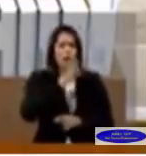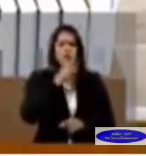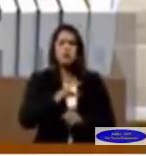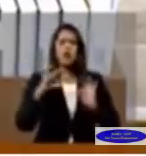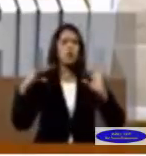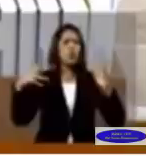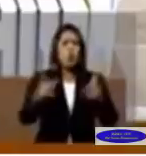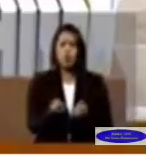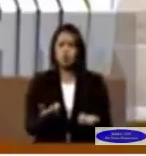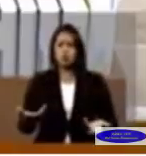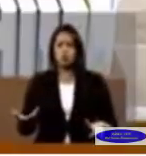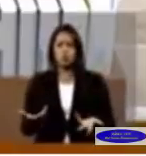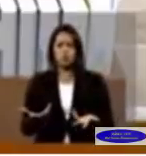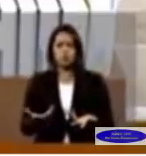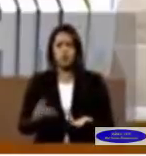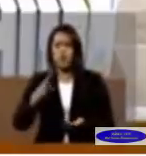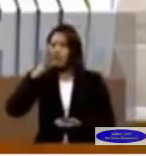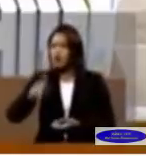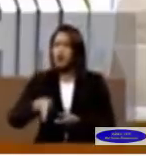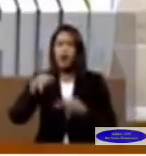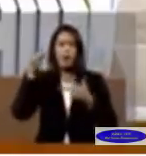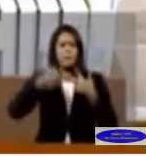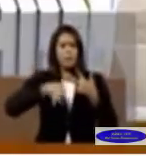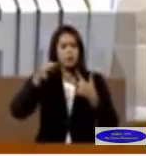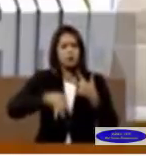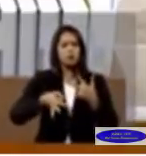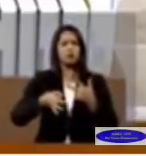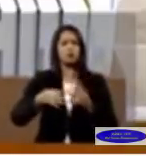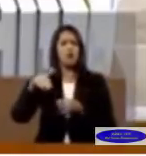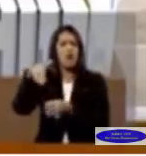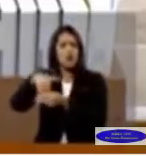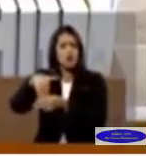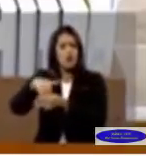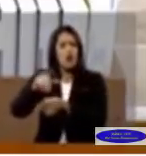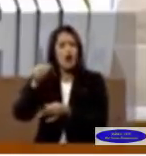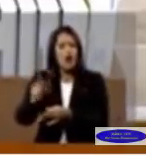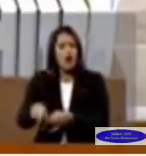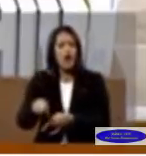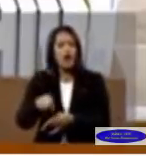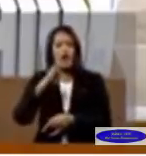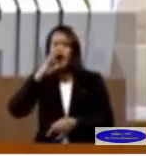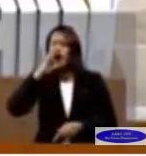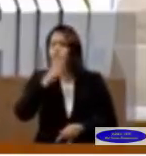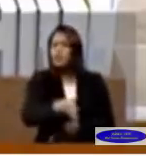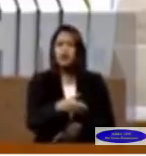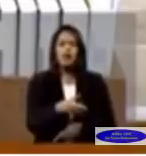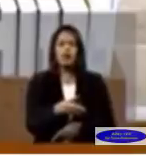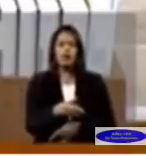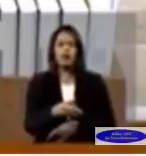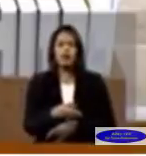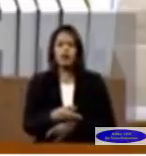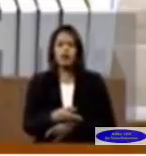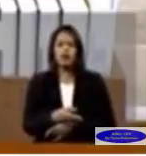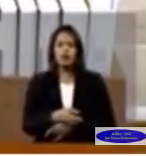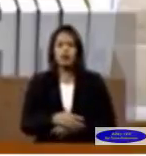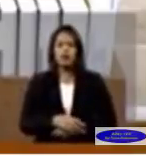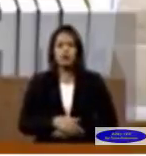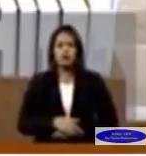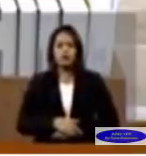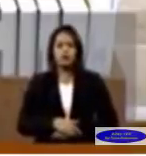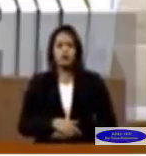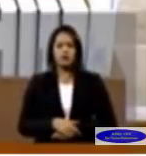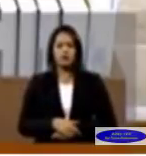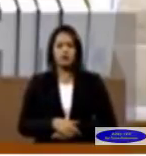advogado, vou checar, farei e anuncio uma representação ao Conselho Nacional do